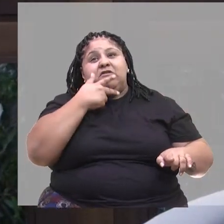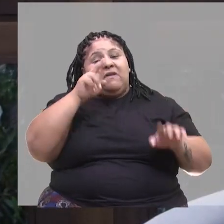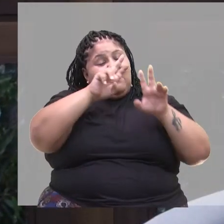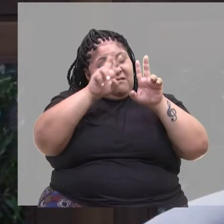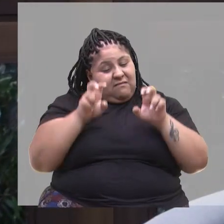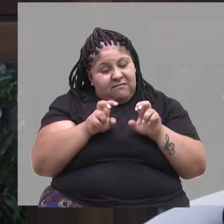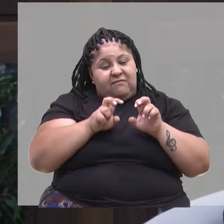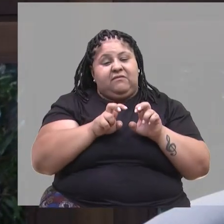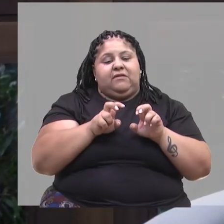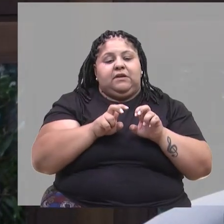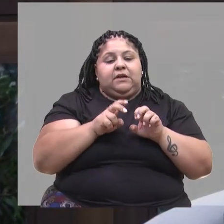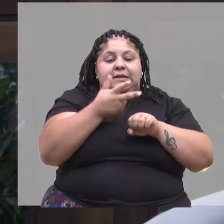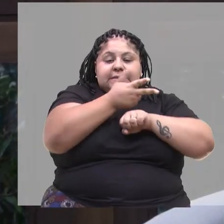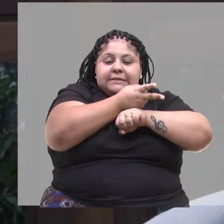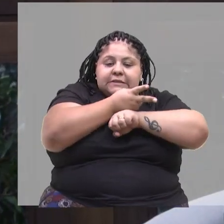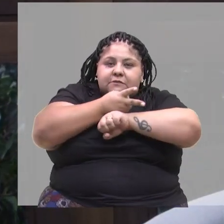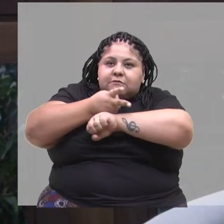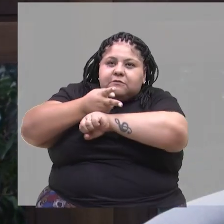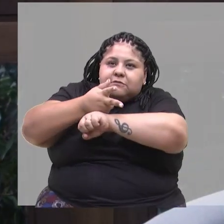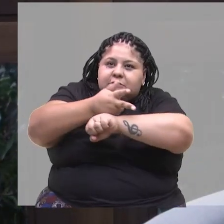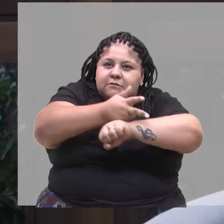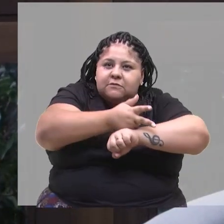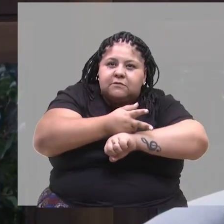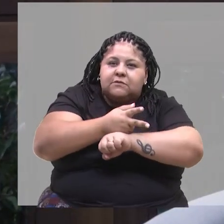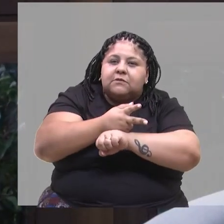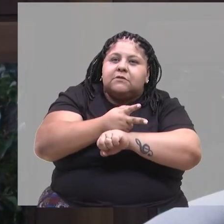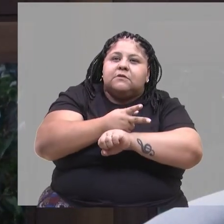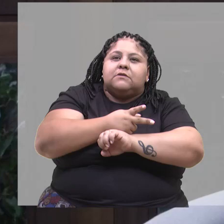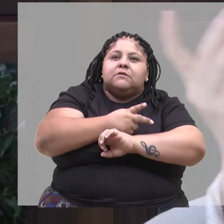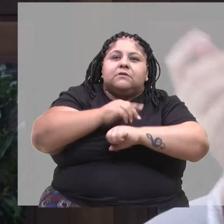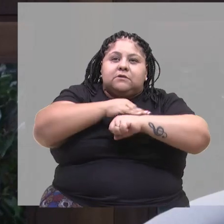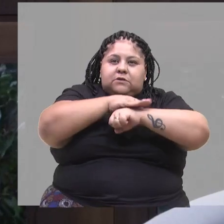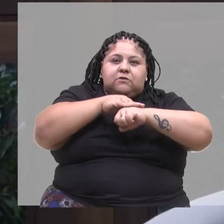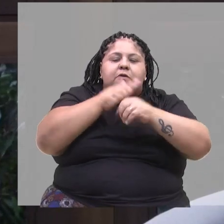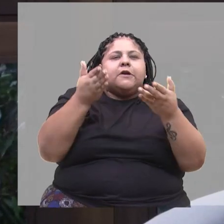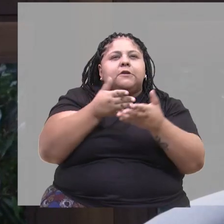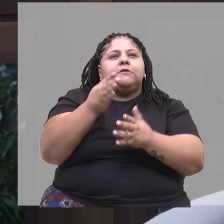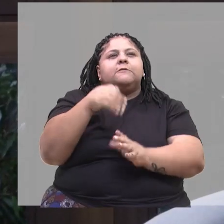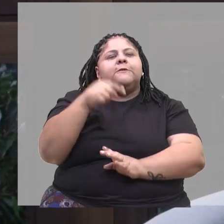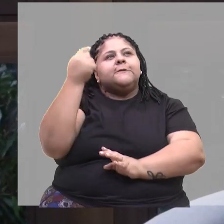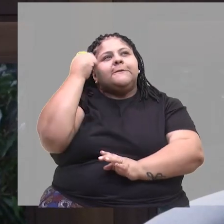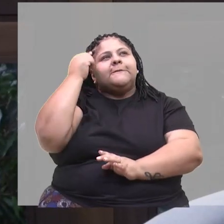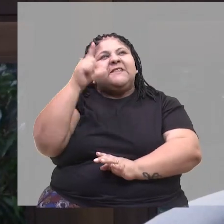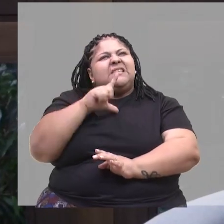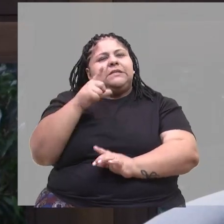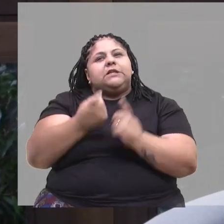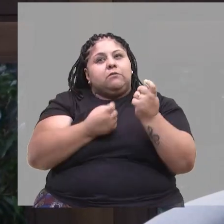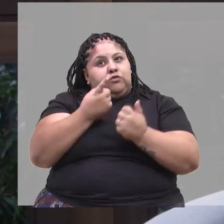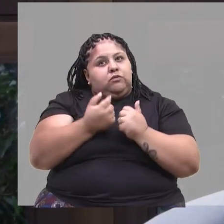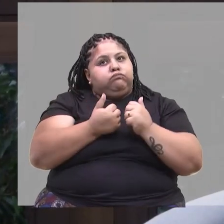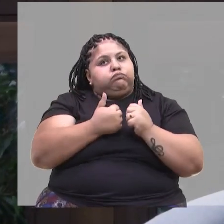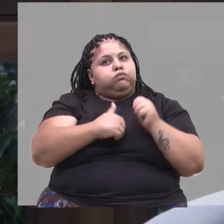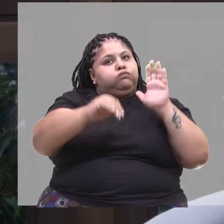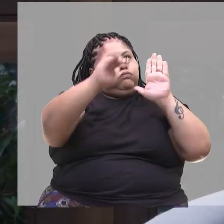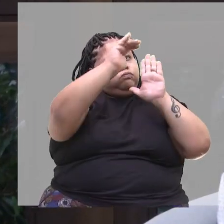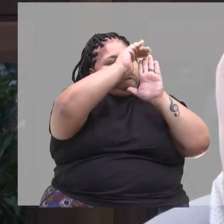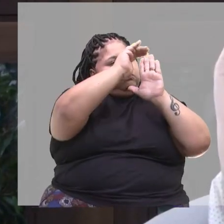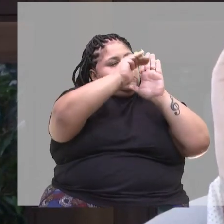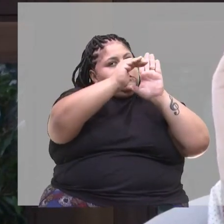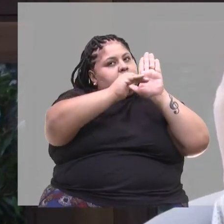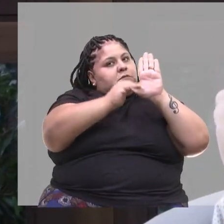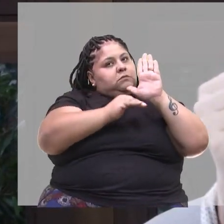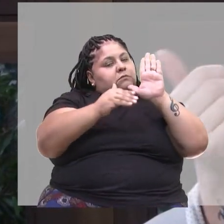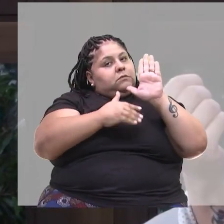tona. E aí, deste vídeo, dessa minha questão da deficiência e da nossa conversa de hoje, eu fiquei aqui pensando que nós temos alguns pilares, assim, para mim são